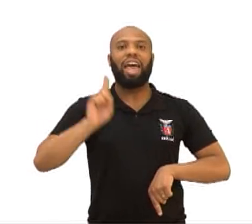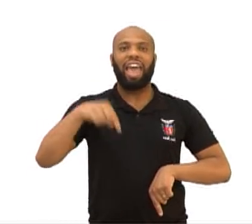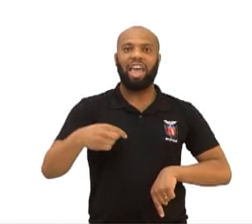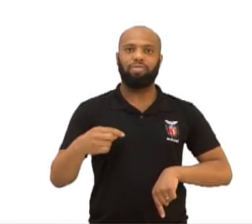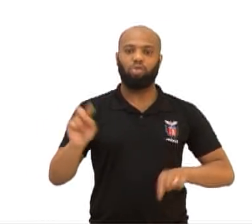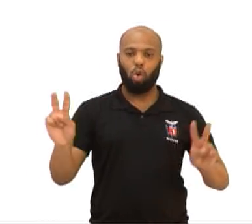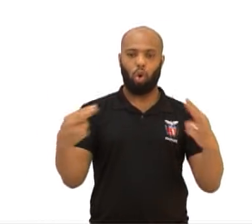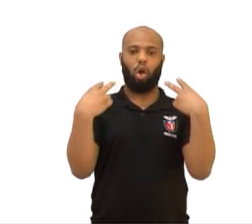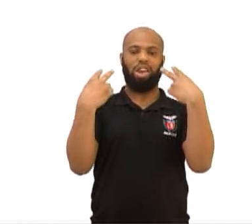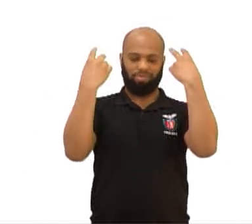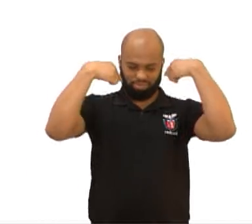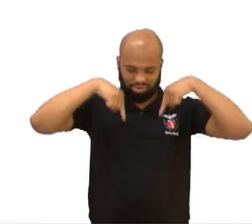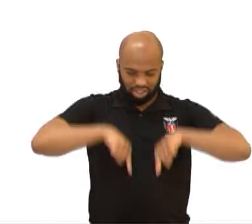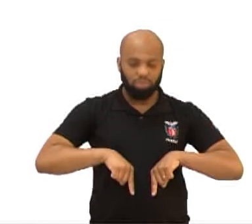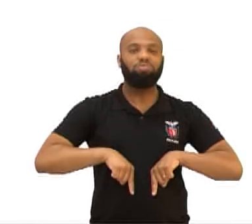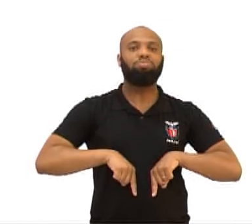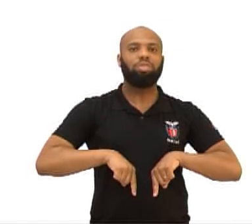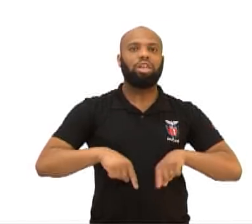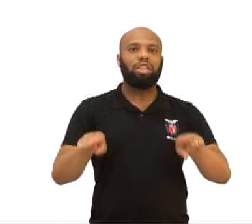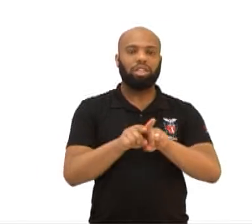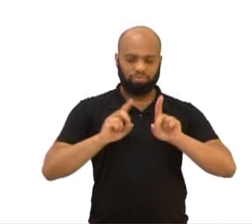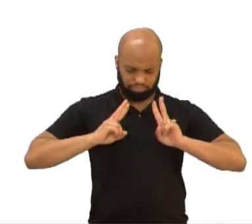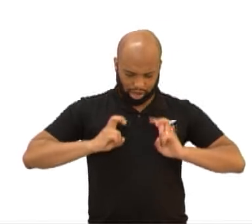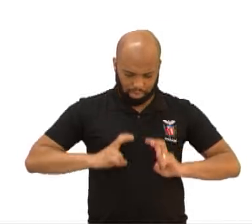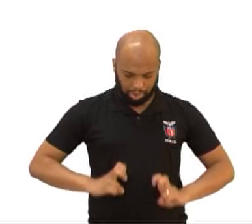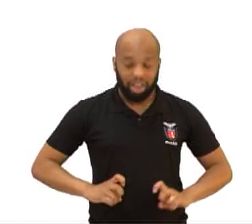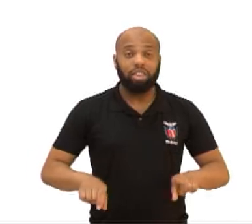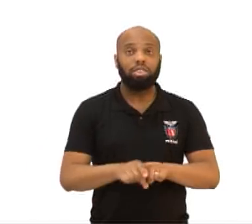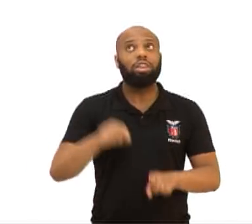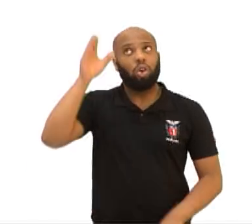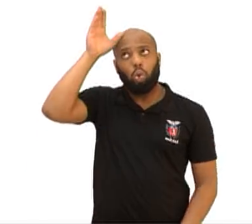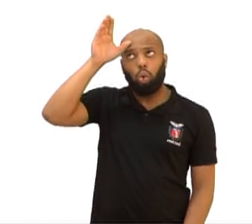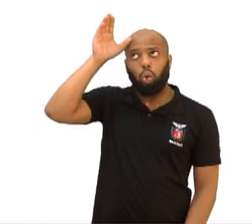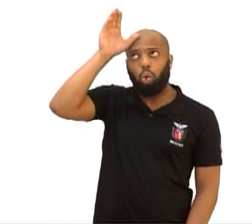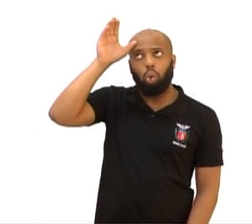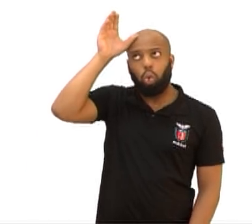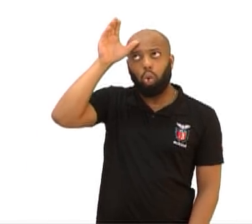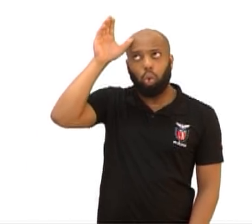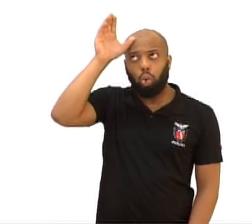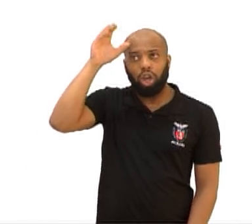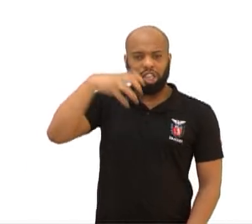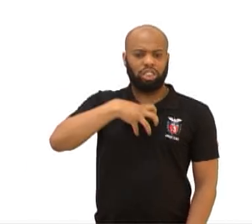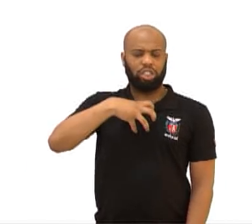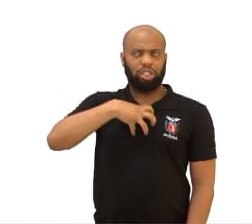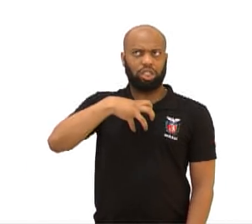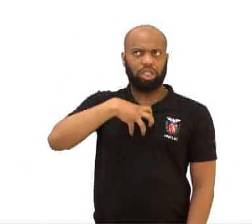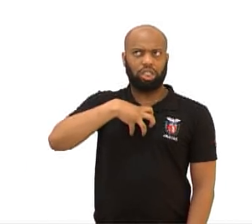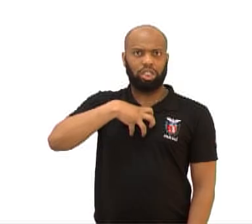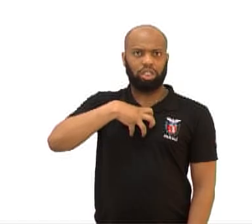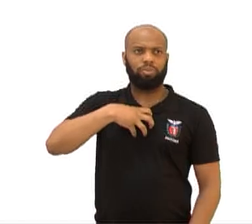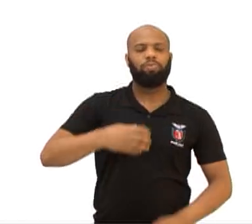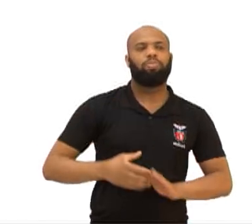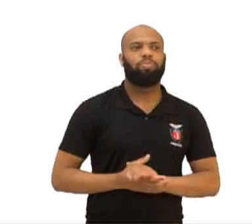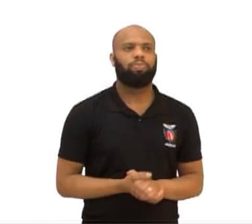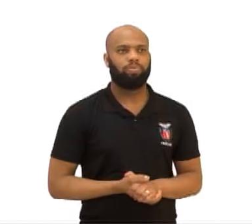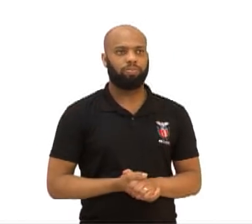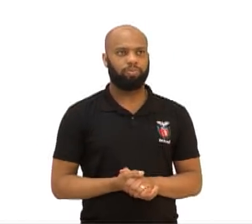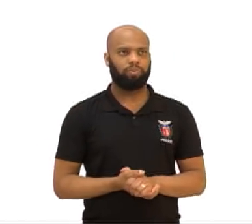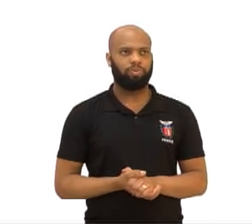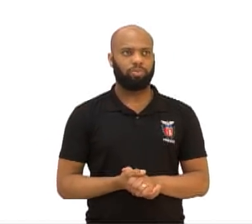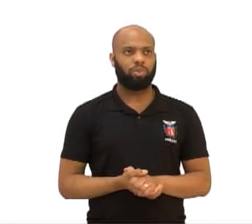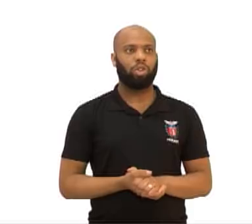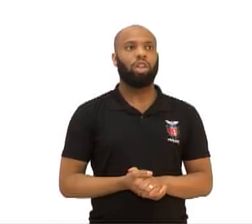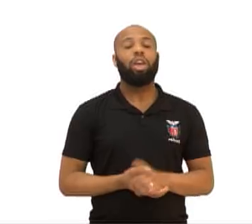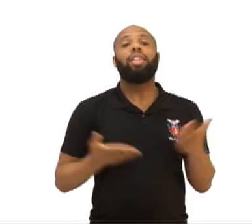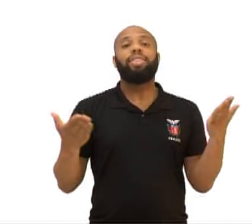para dentro de si, para examinar ali a própria consciência, como que andam as sensações, os sentimentos com relação a algo, ok? Então, o